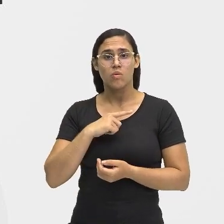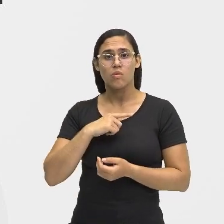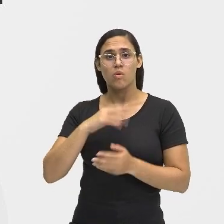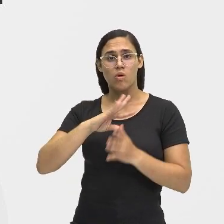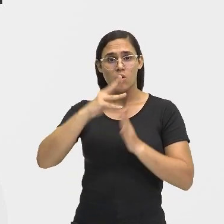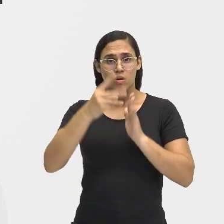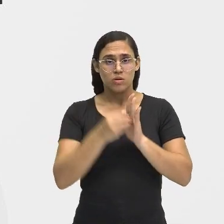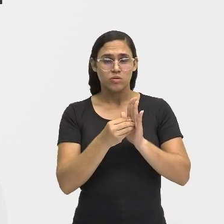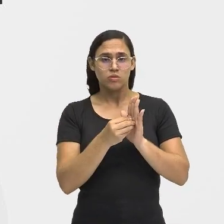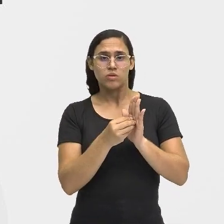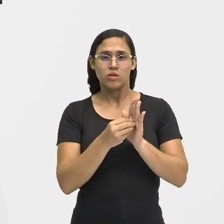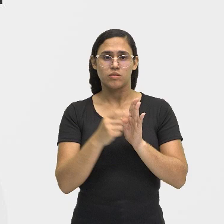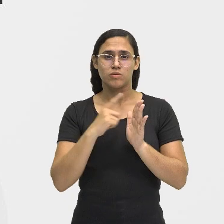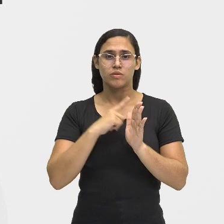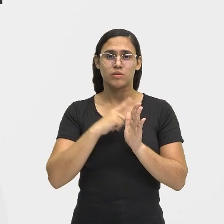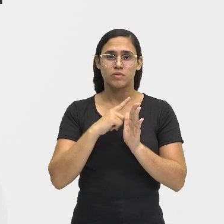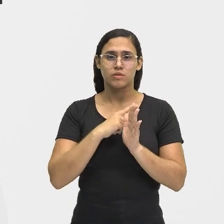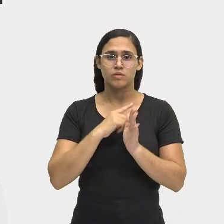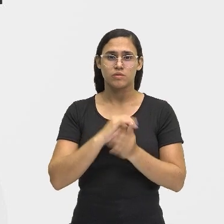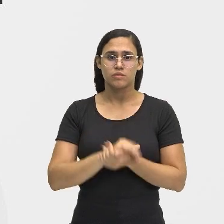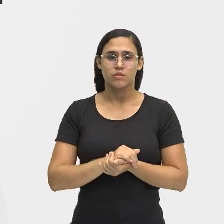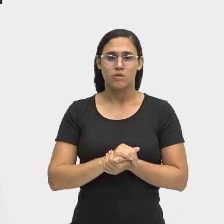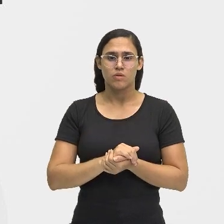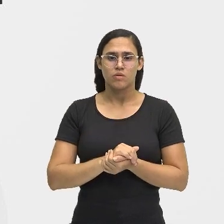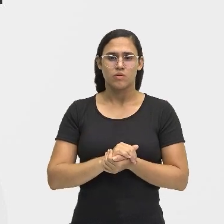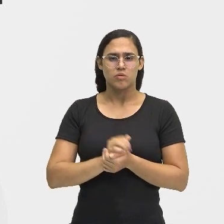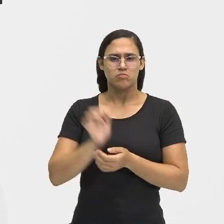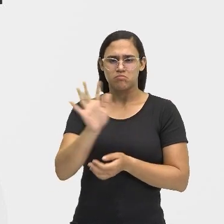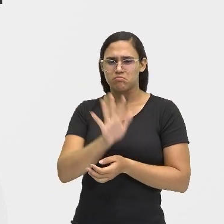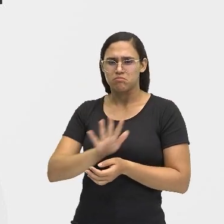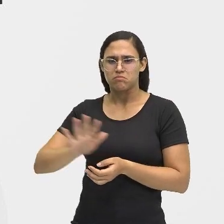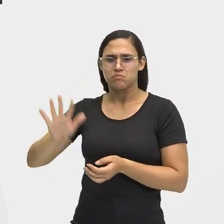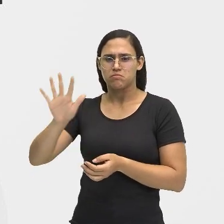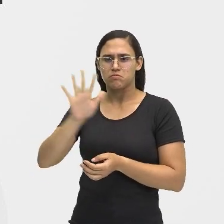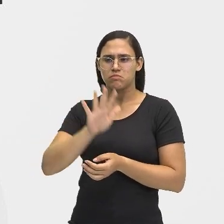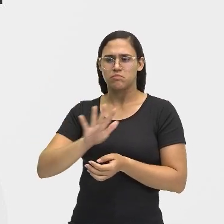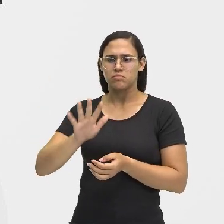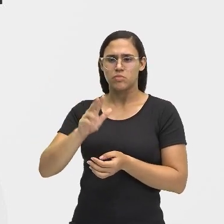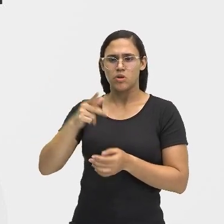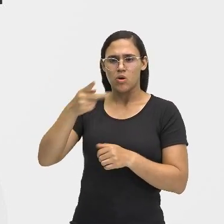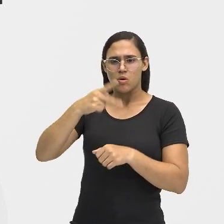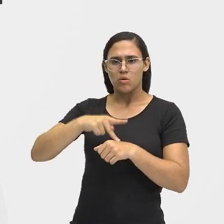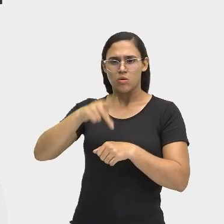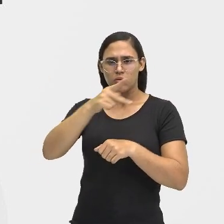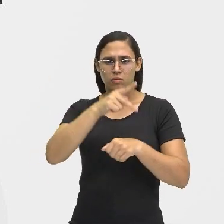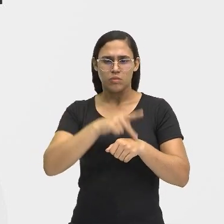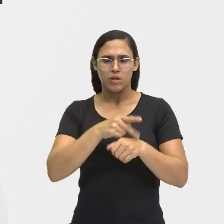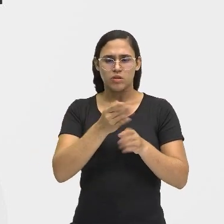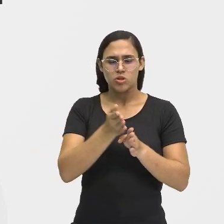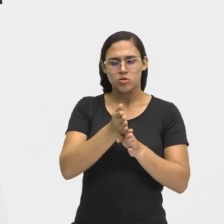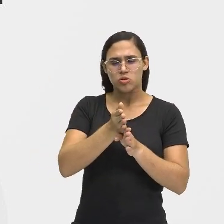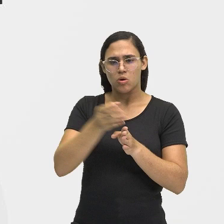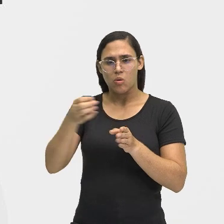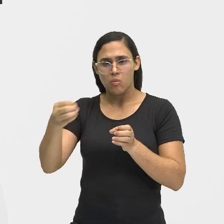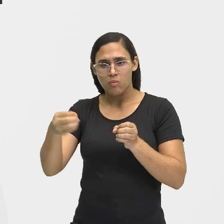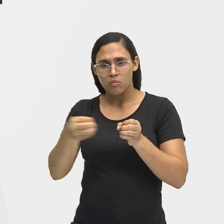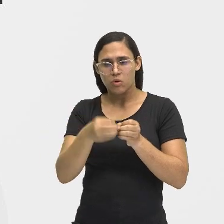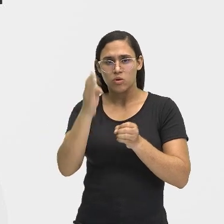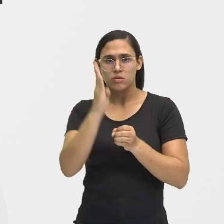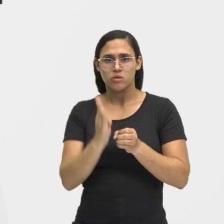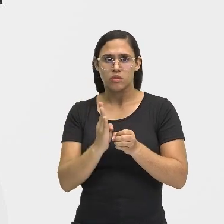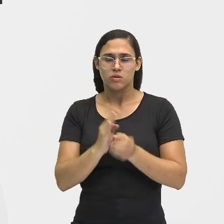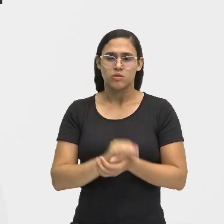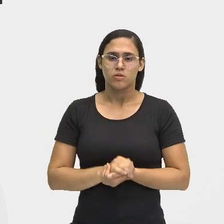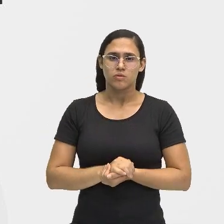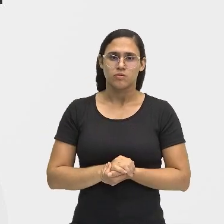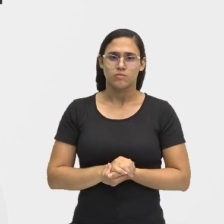né, a Amazônia, a gente tem também a Amazônia Internacional, que a gente vai encontrar nos países que são vizinhos ao Brasil, né? Então, a